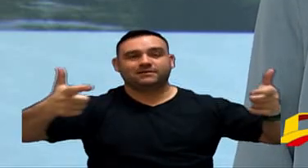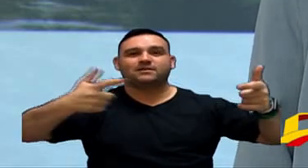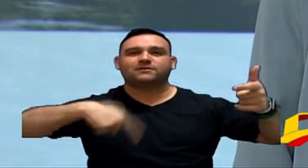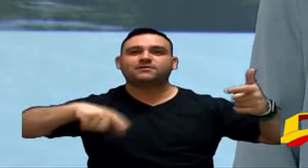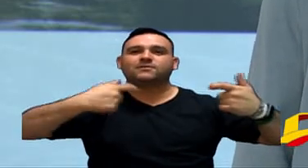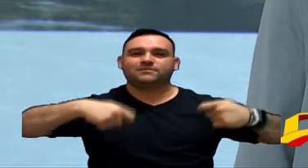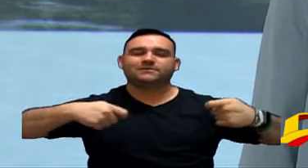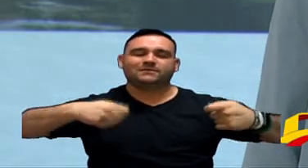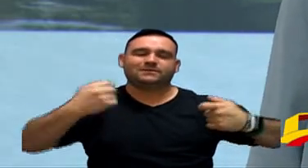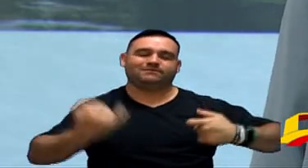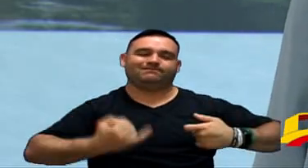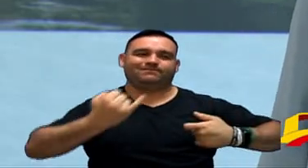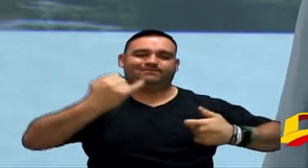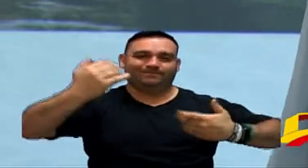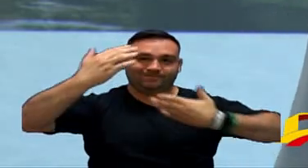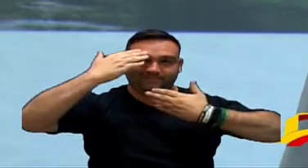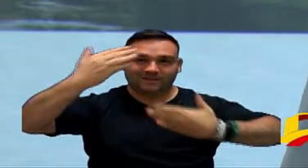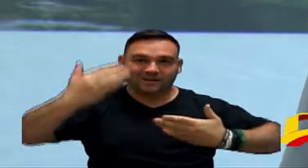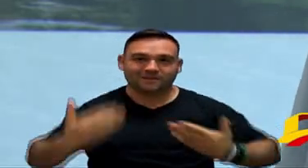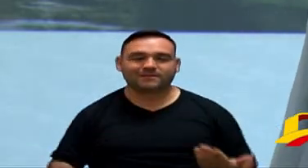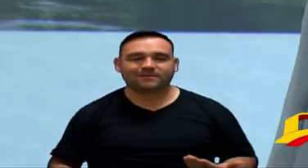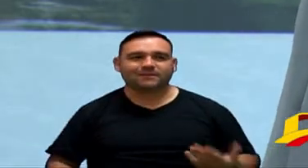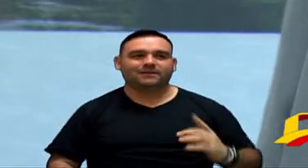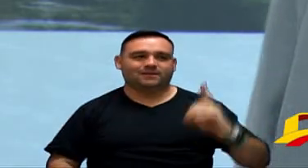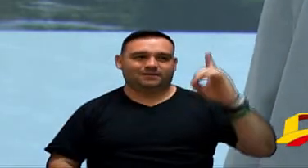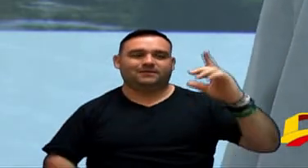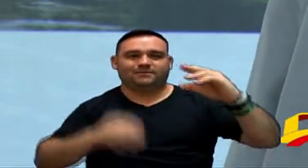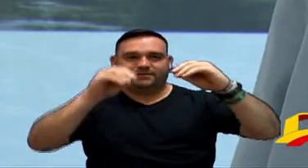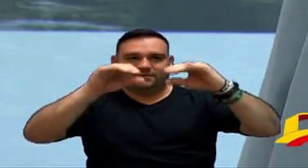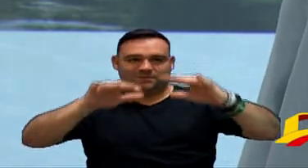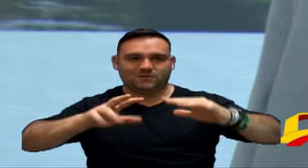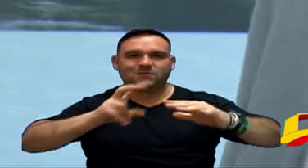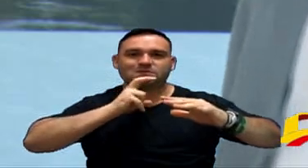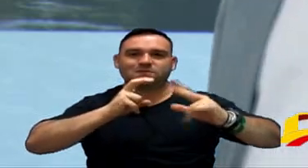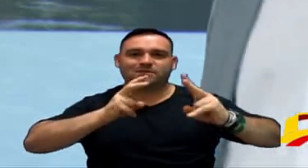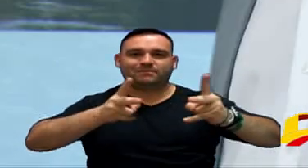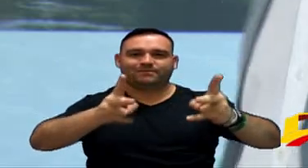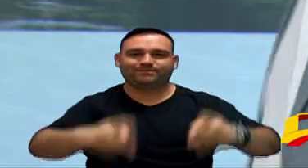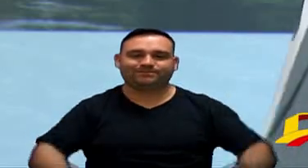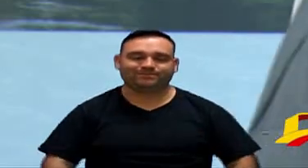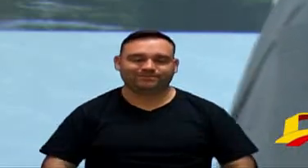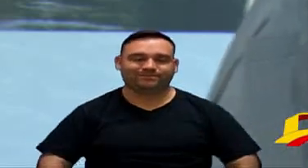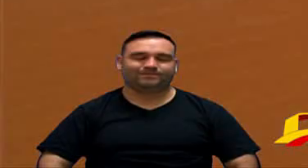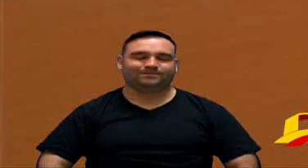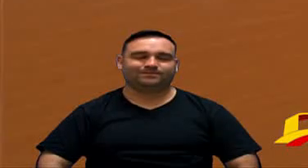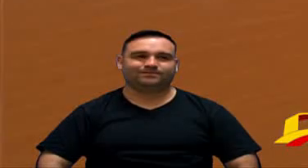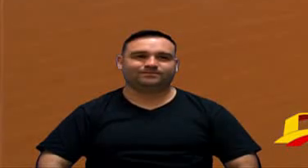menosprezar isso muito obrigado Deus abençoe Sorocaba sempre